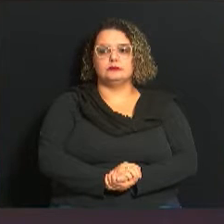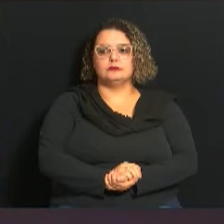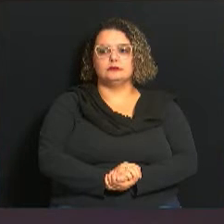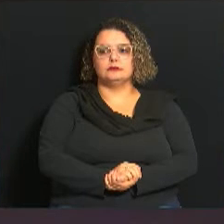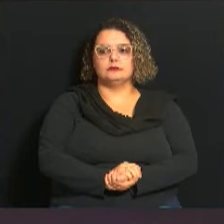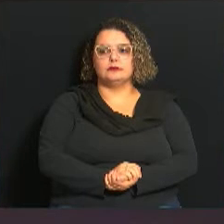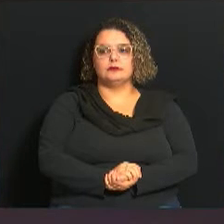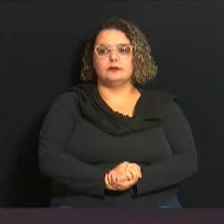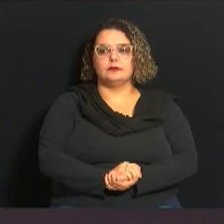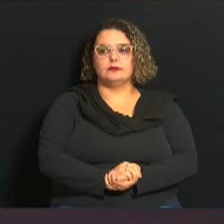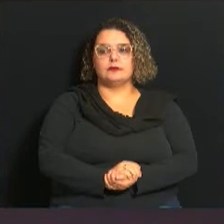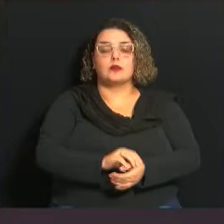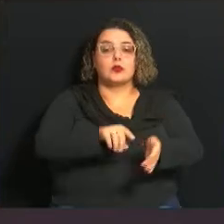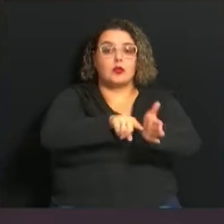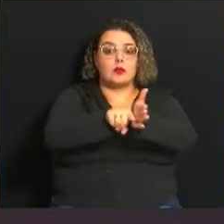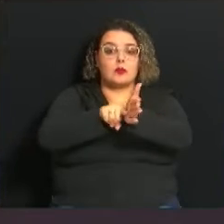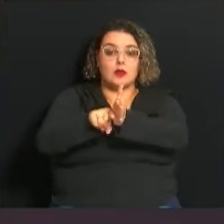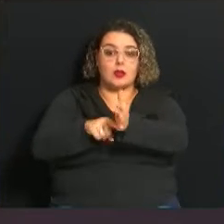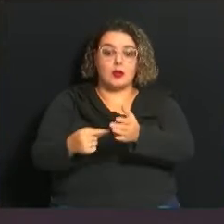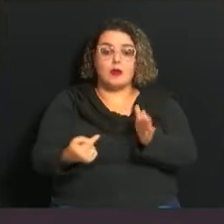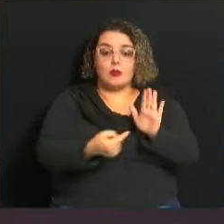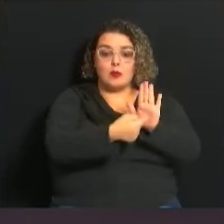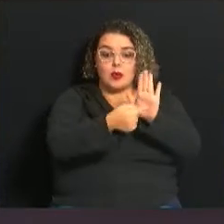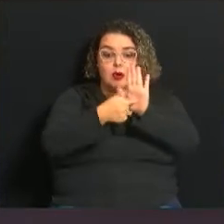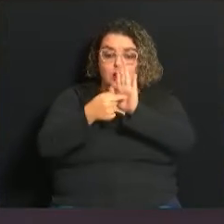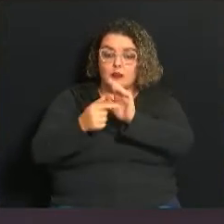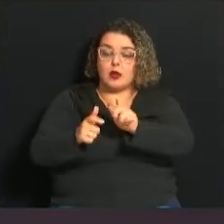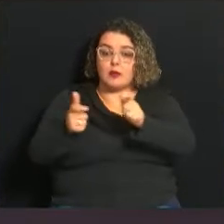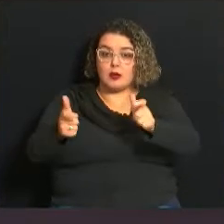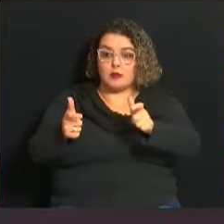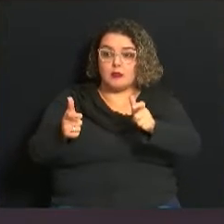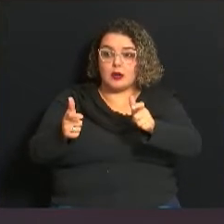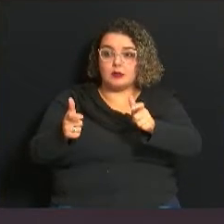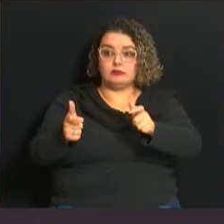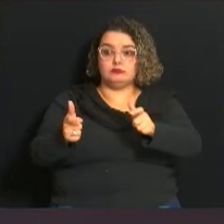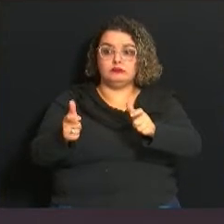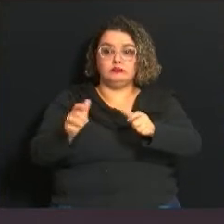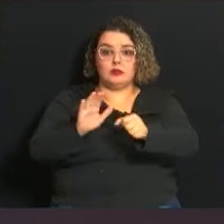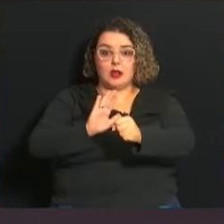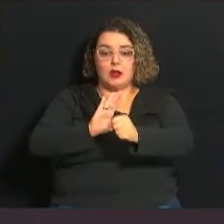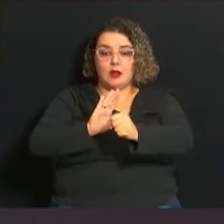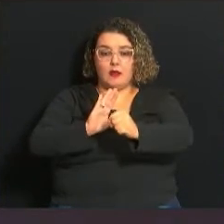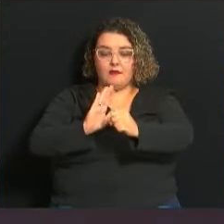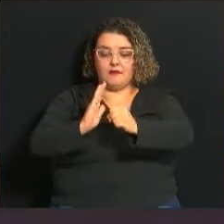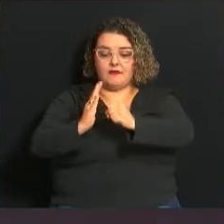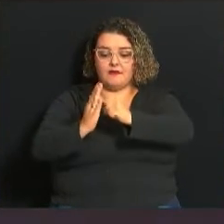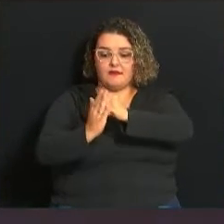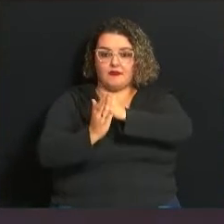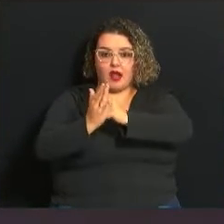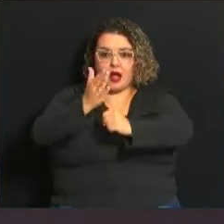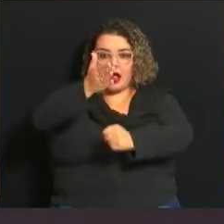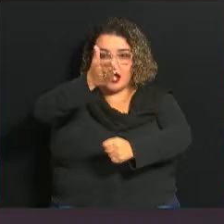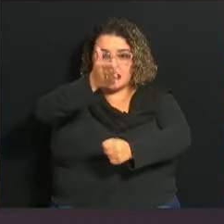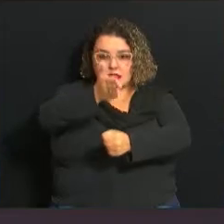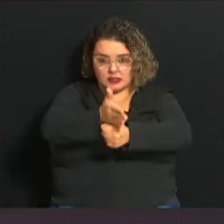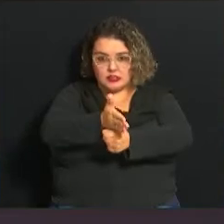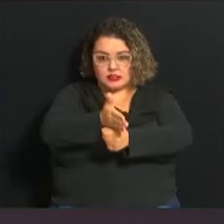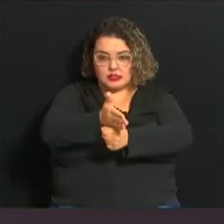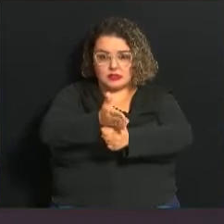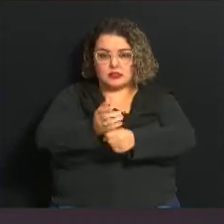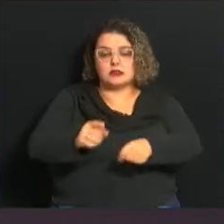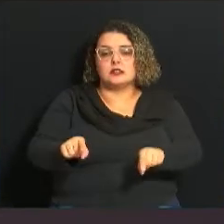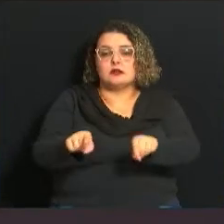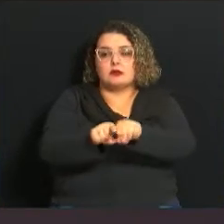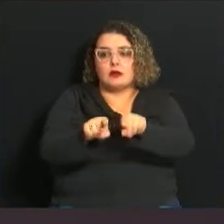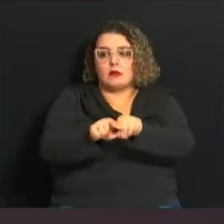Algumas pesquisas têm mostrado aumento de organizações fascistas e aqui em Campinas nós também temos indícios